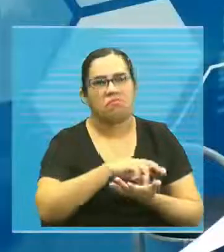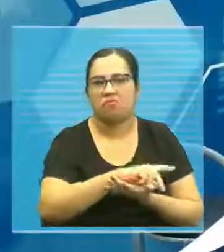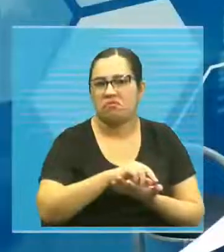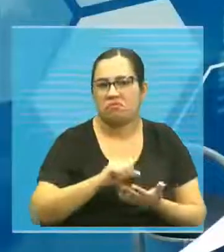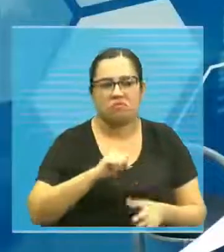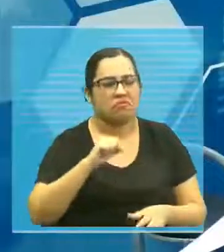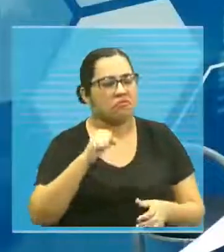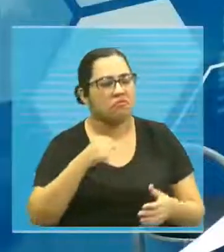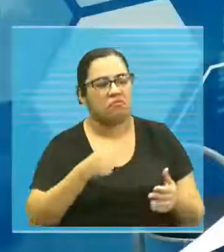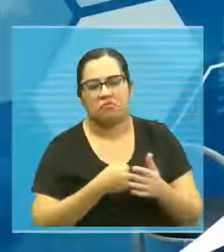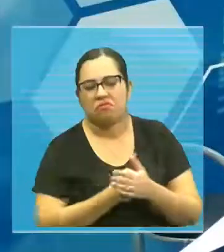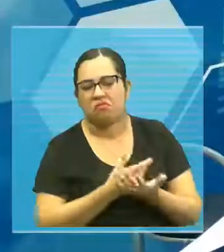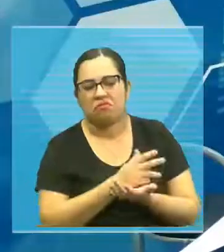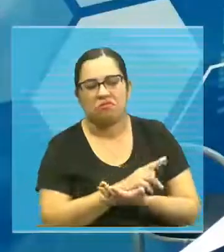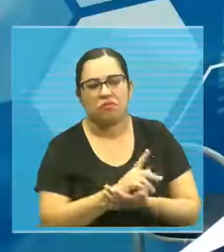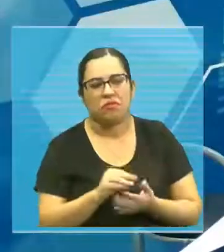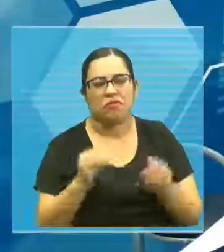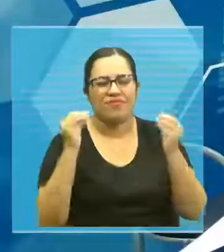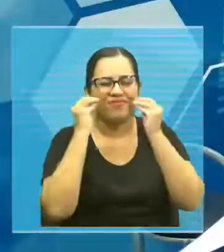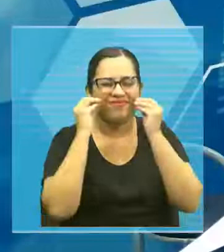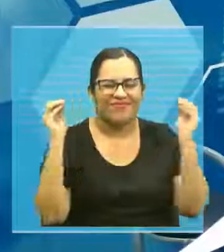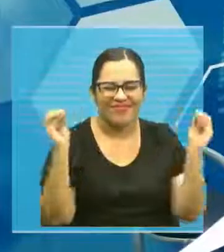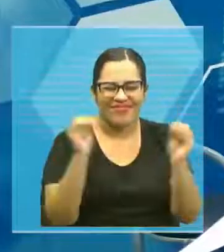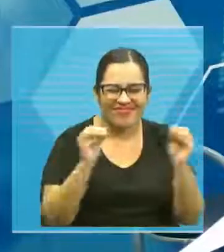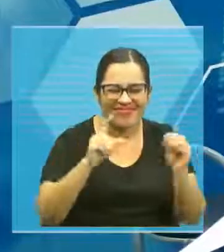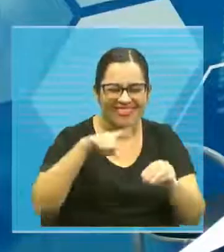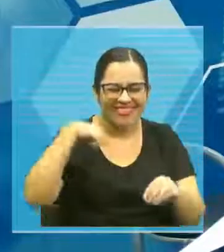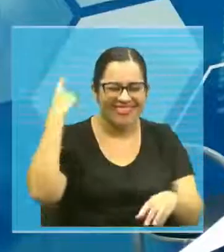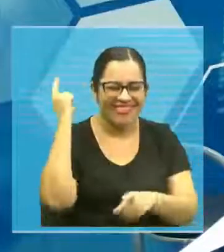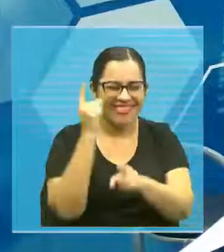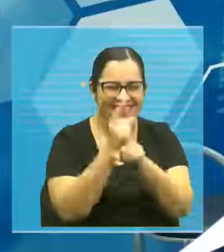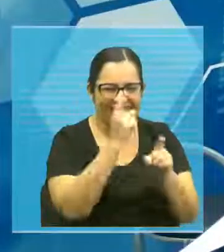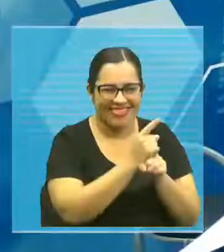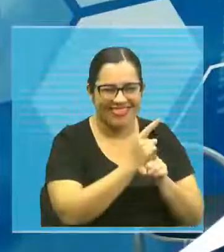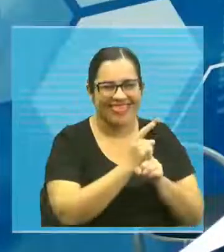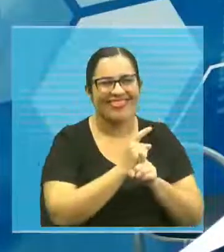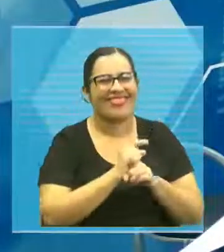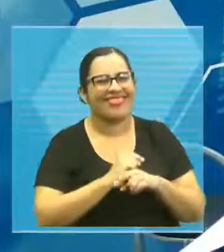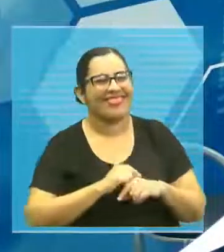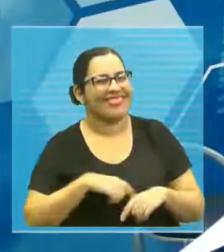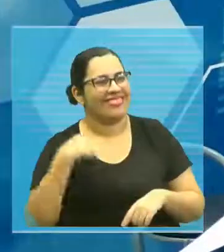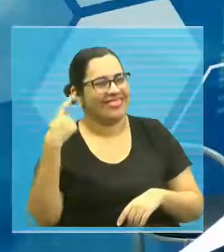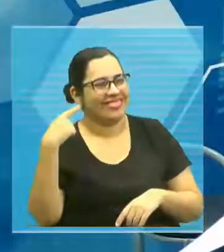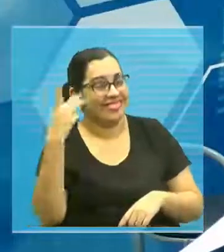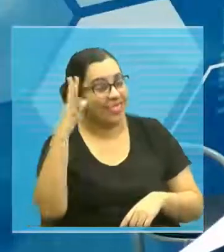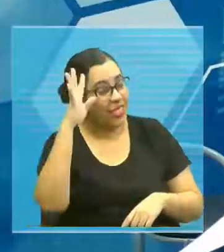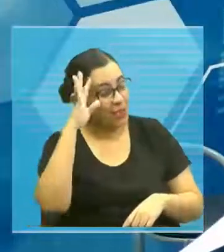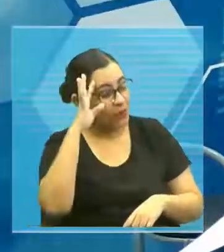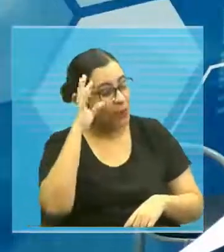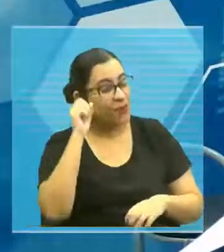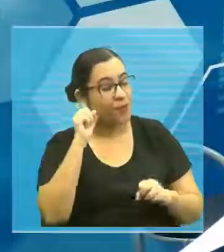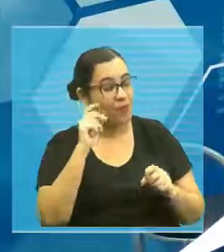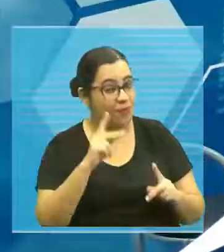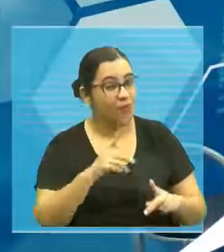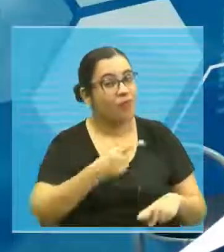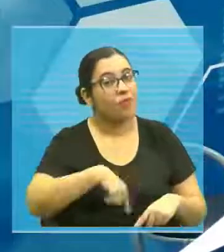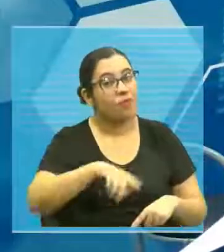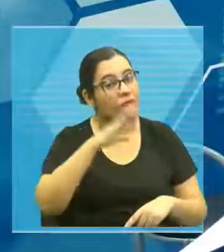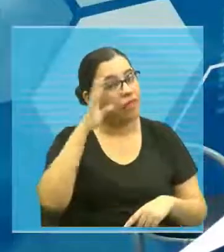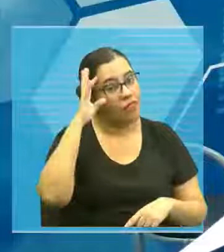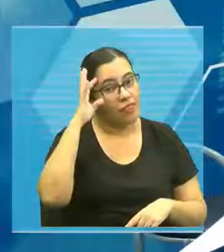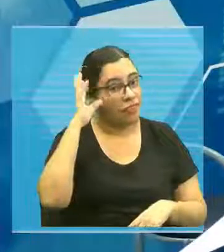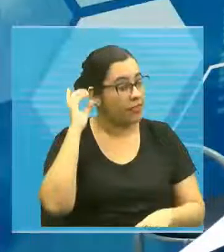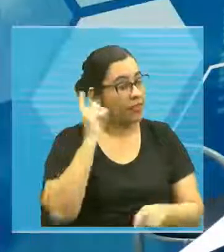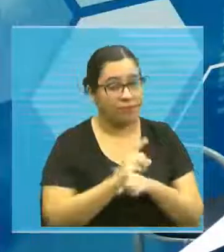de batida beijo beijo até uma outra dia até outra quarta-feira ser bem que